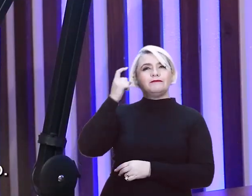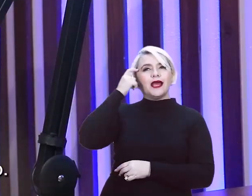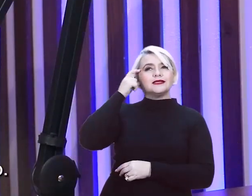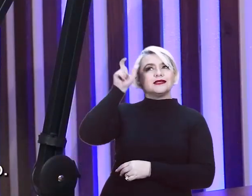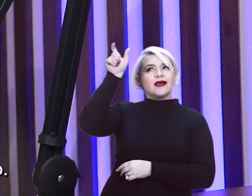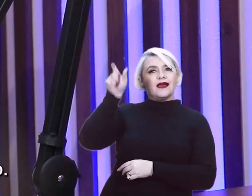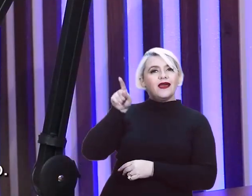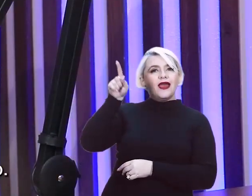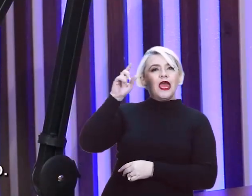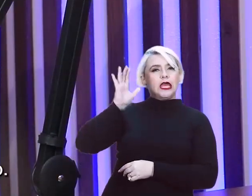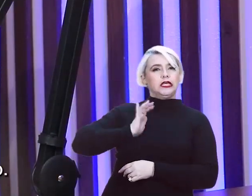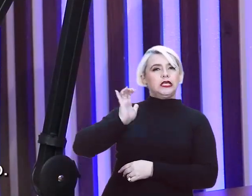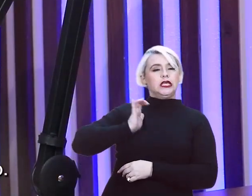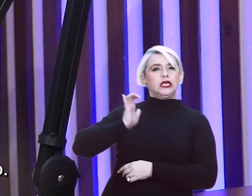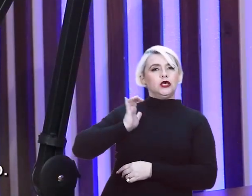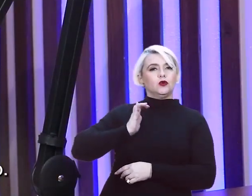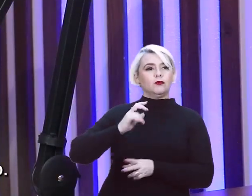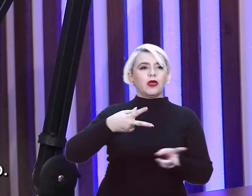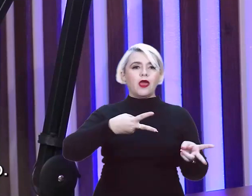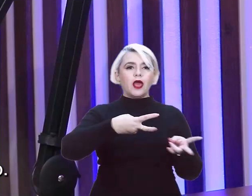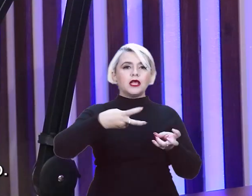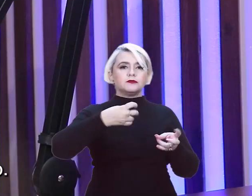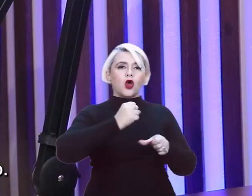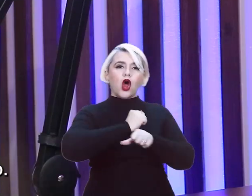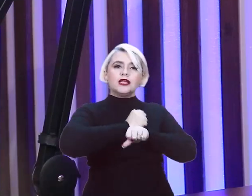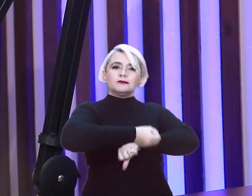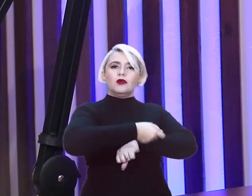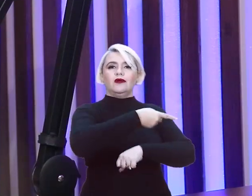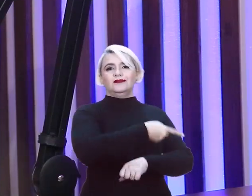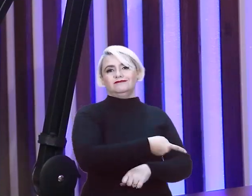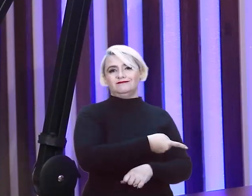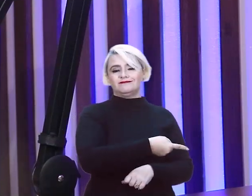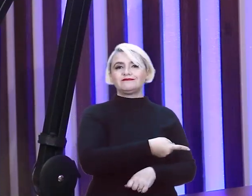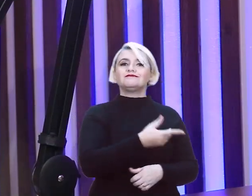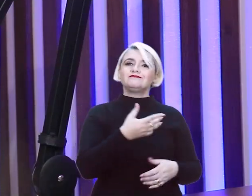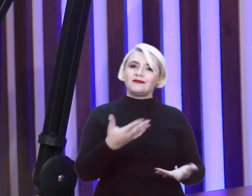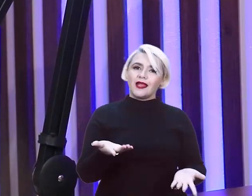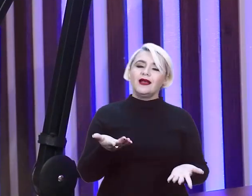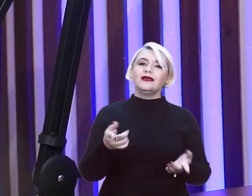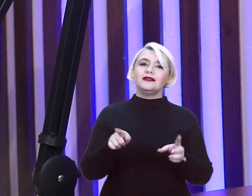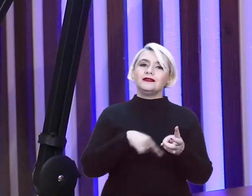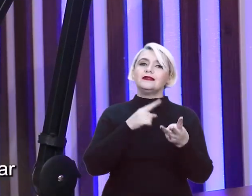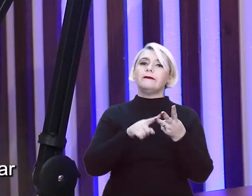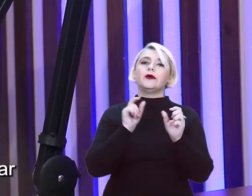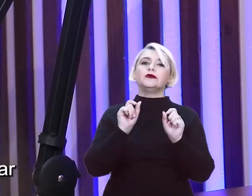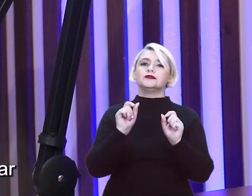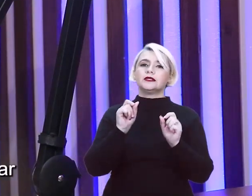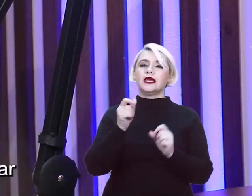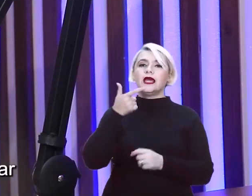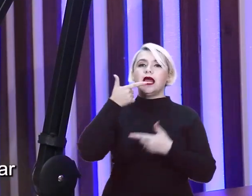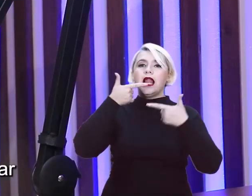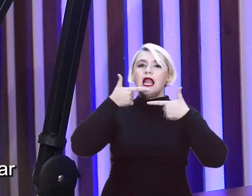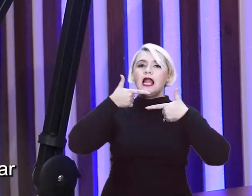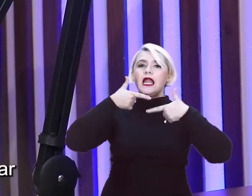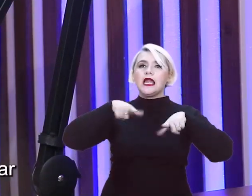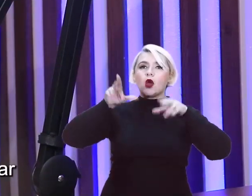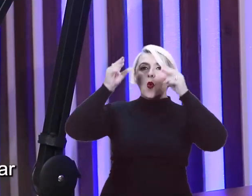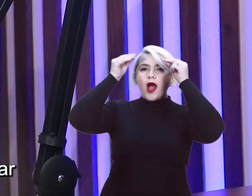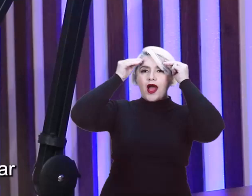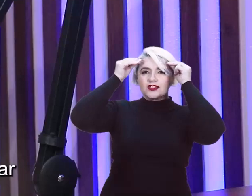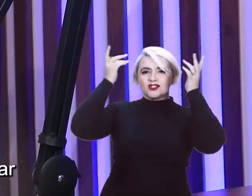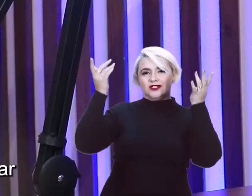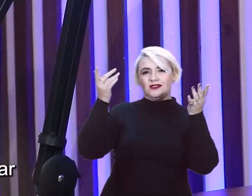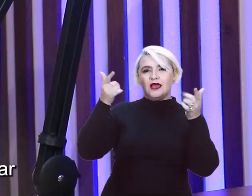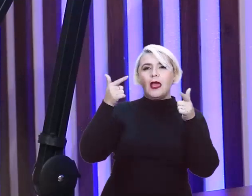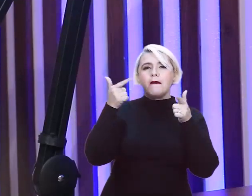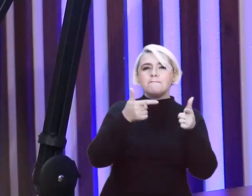no suor e no sangue do escravizado. E aí vem a linguagem. Né? Então, a piada, a